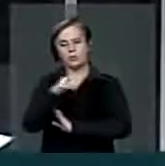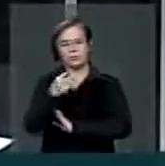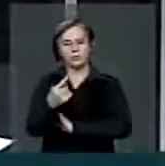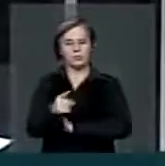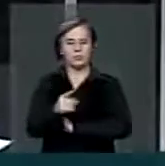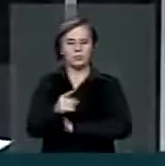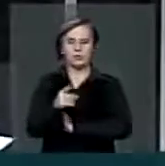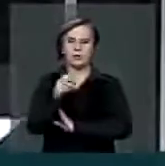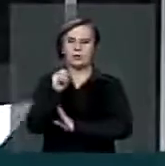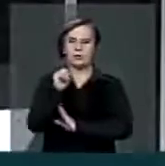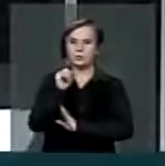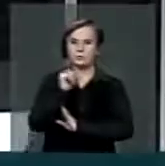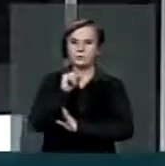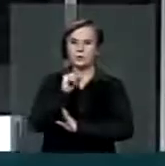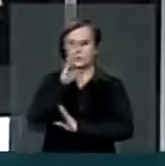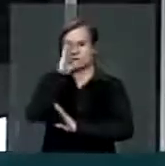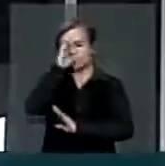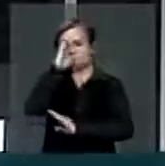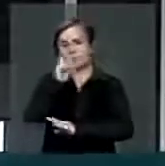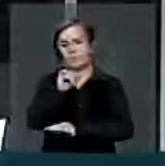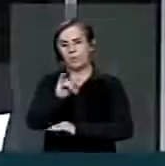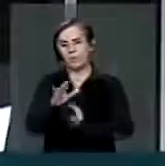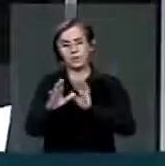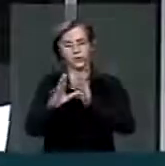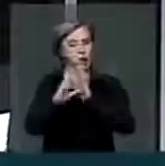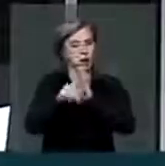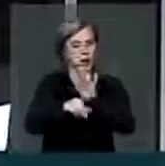público. Agora, senhor presidente,